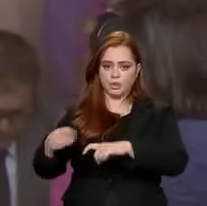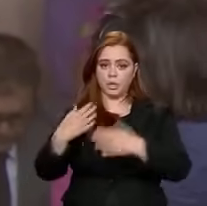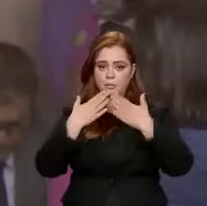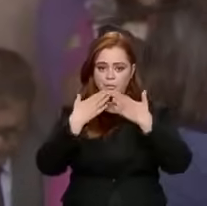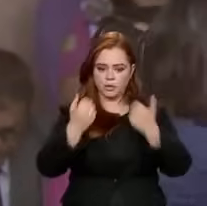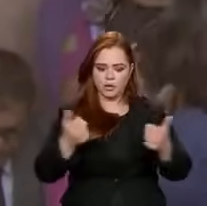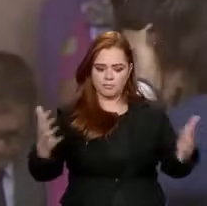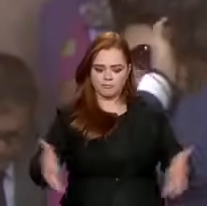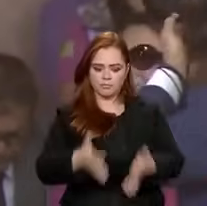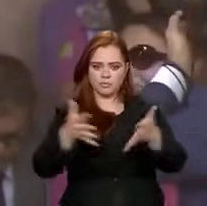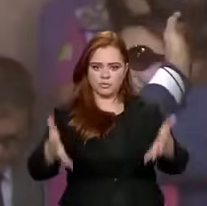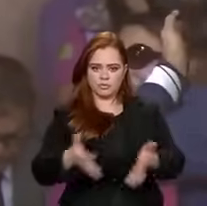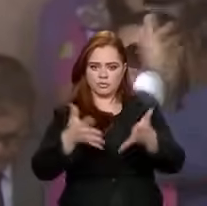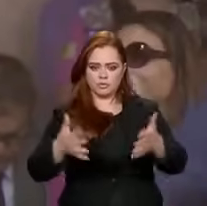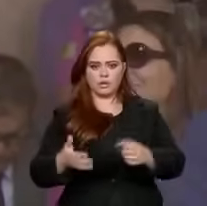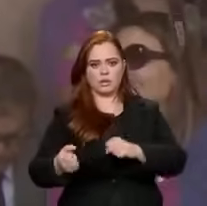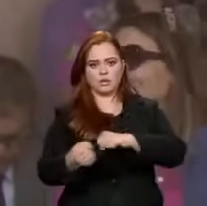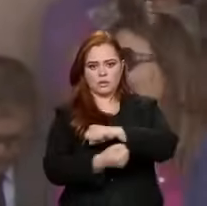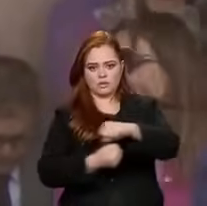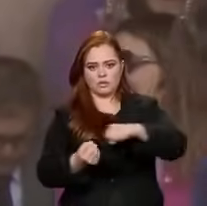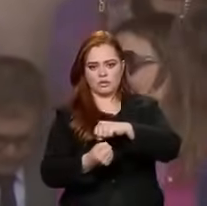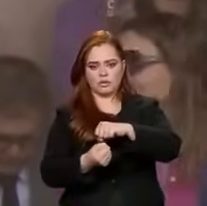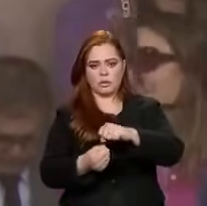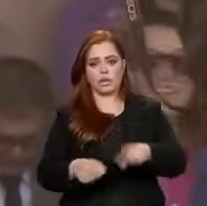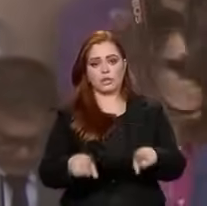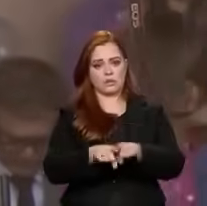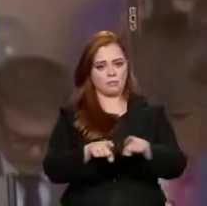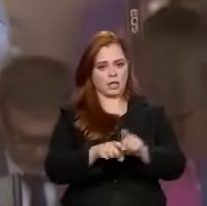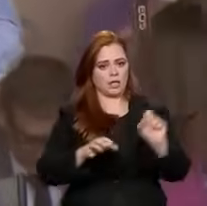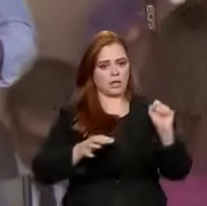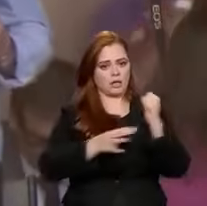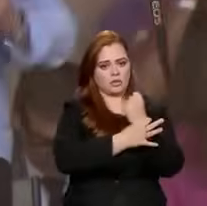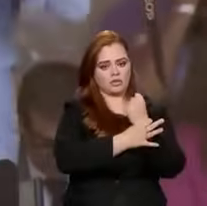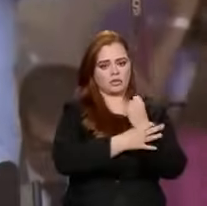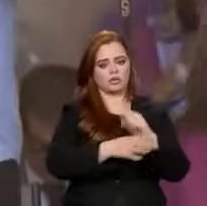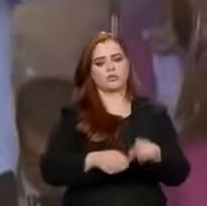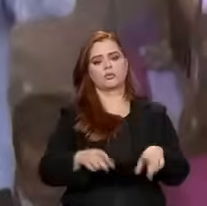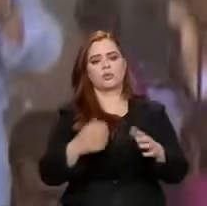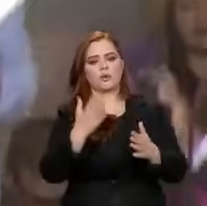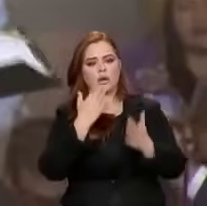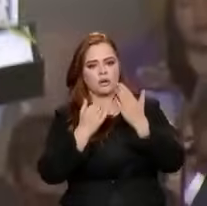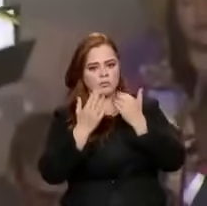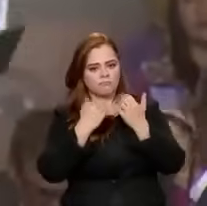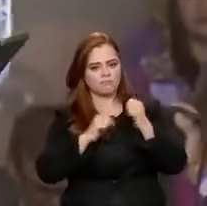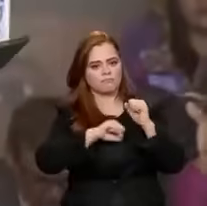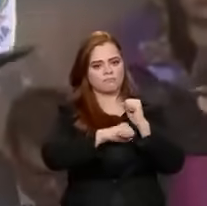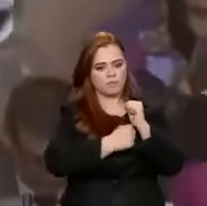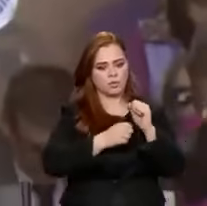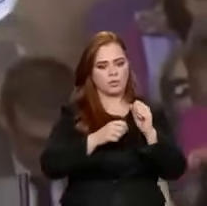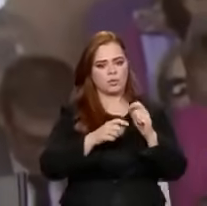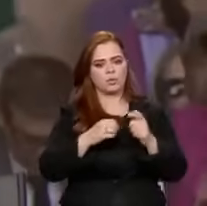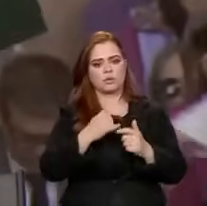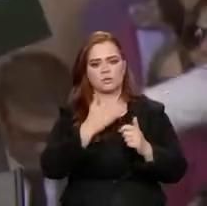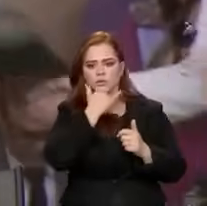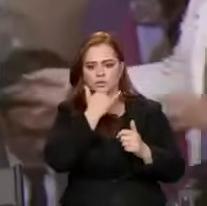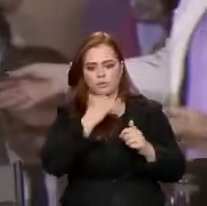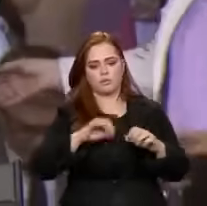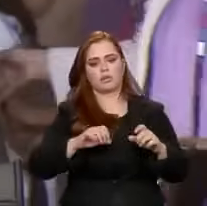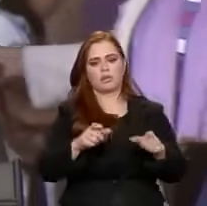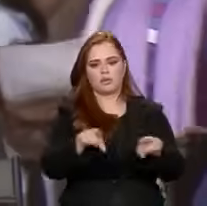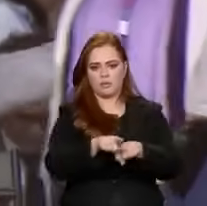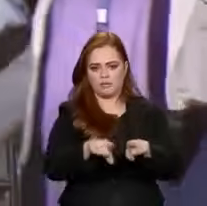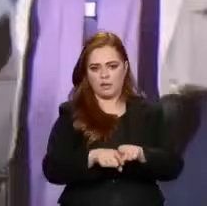a produtividade e a sustentabilidade garantindo segurança alimentar e geração de renda